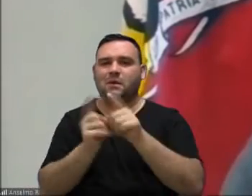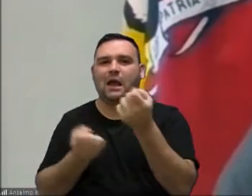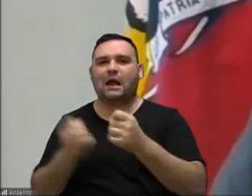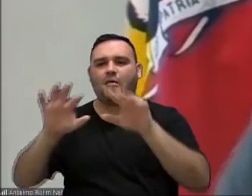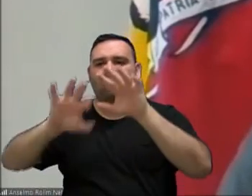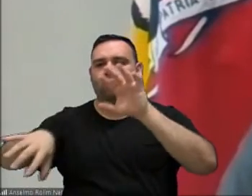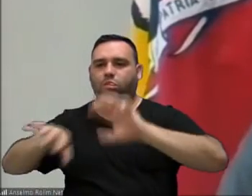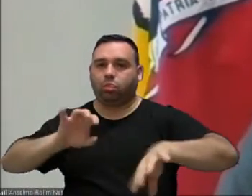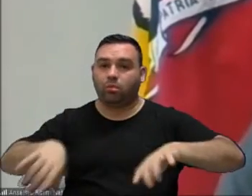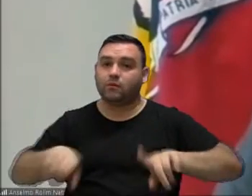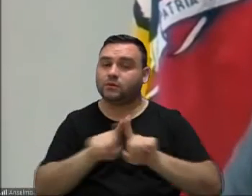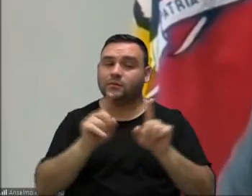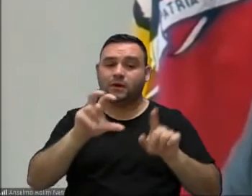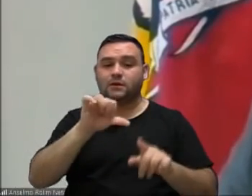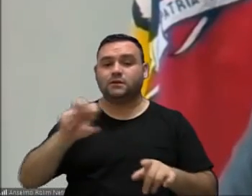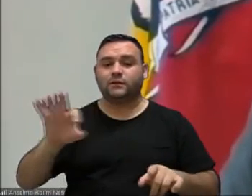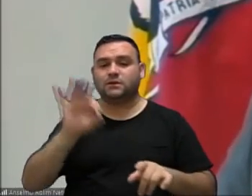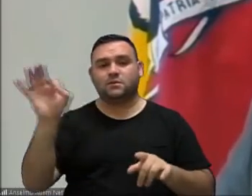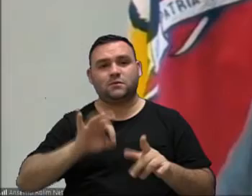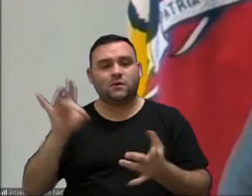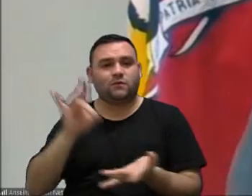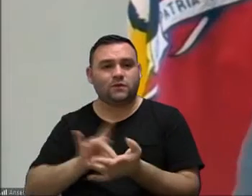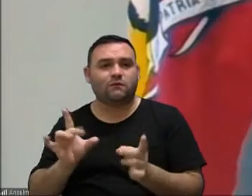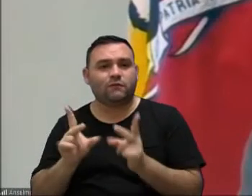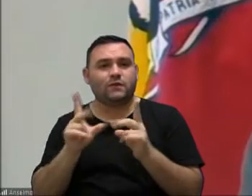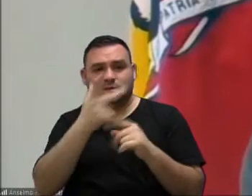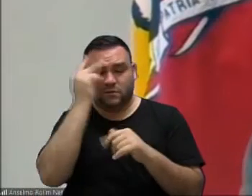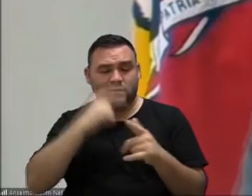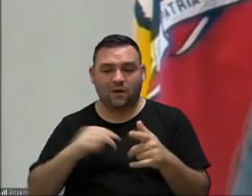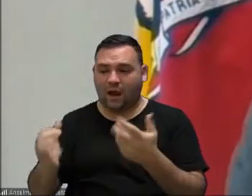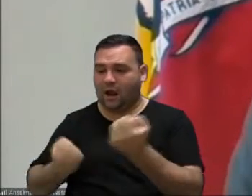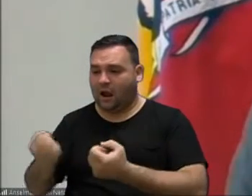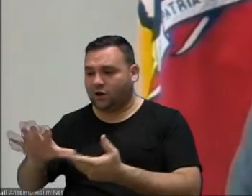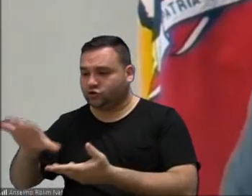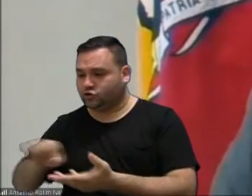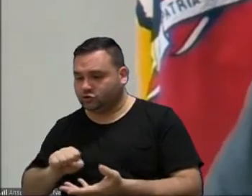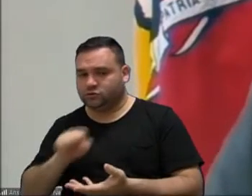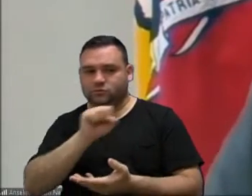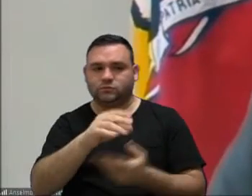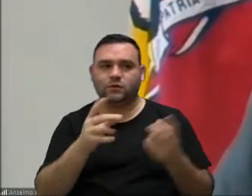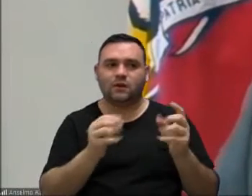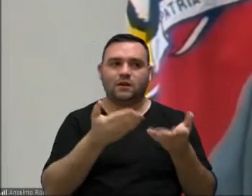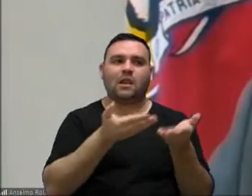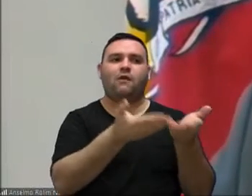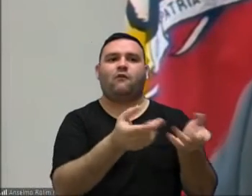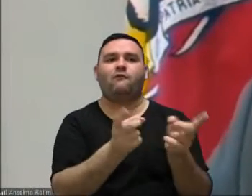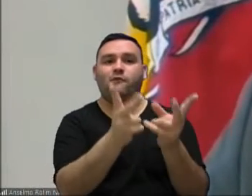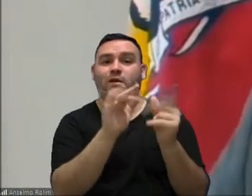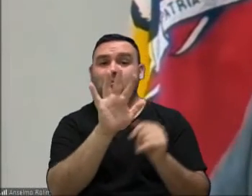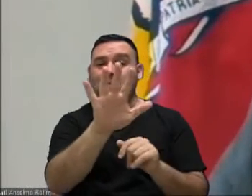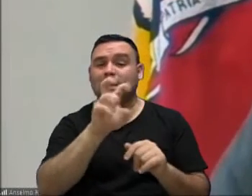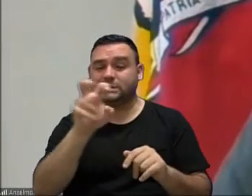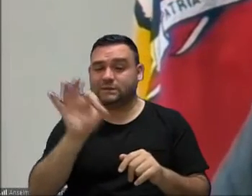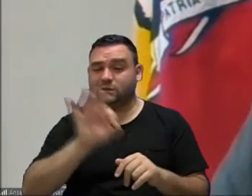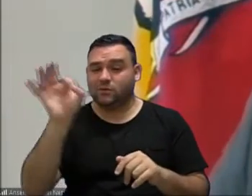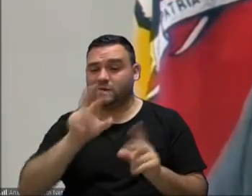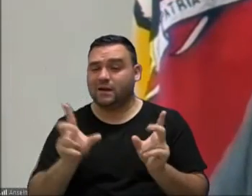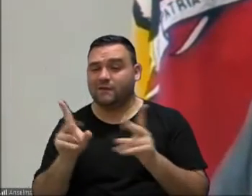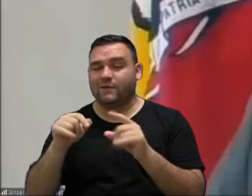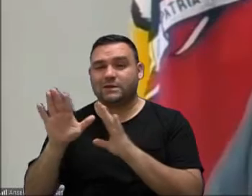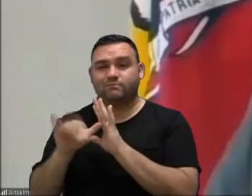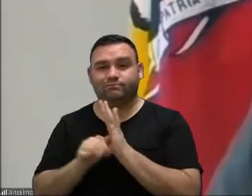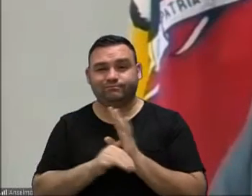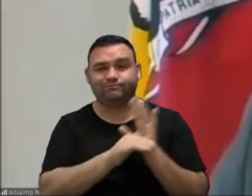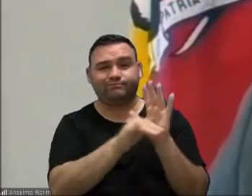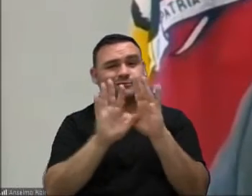95% só vende peça original que a pessoa retirou do carro e levou lá mas esse 5% que vende peça